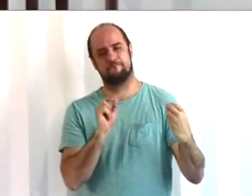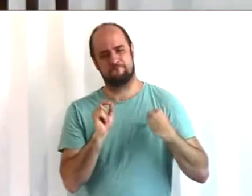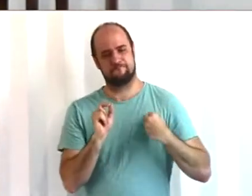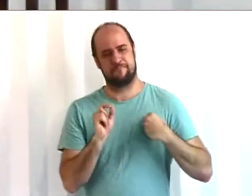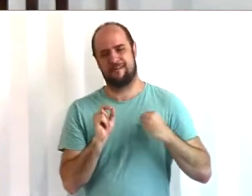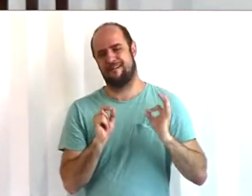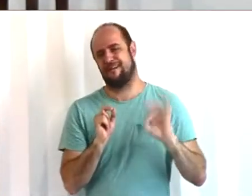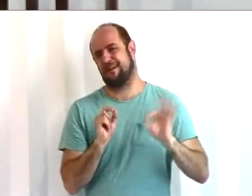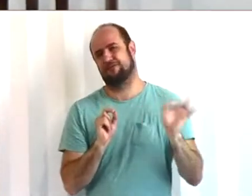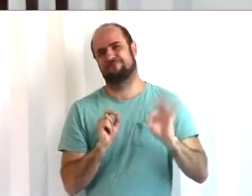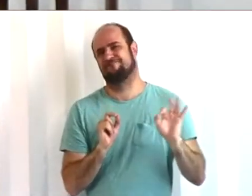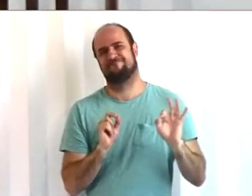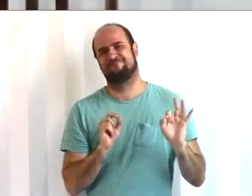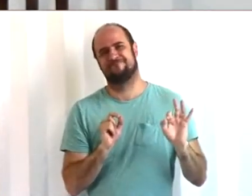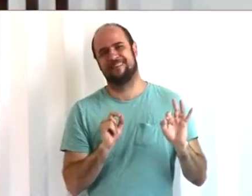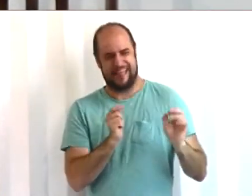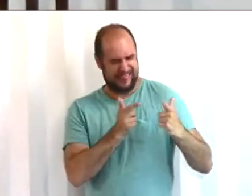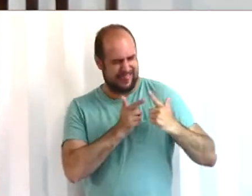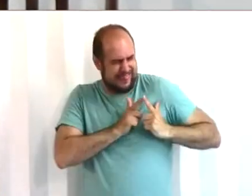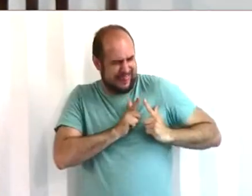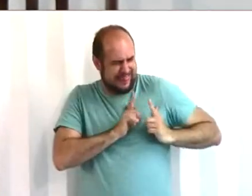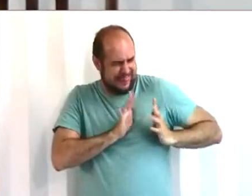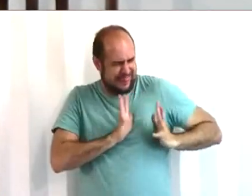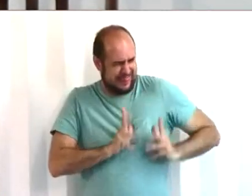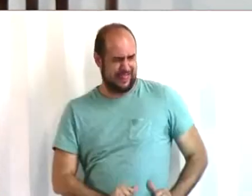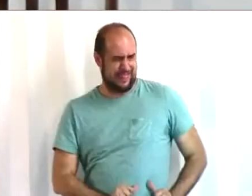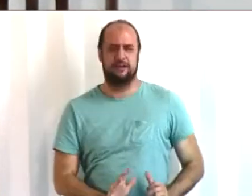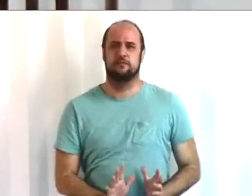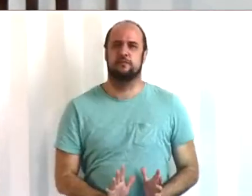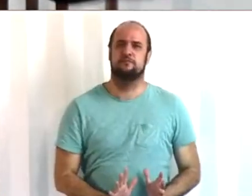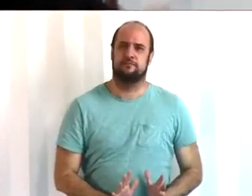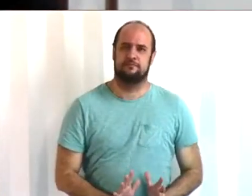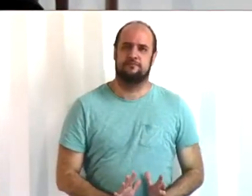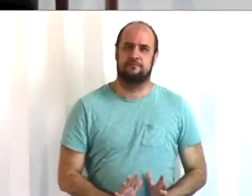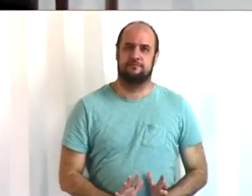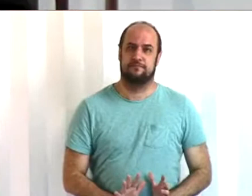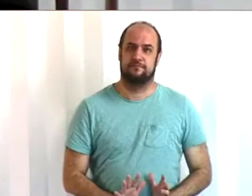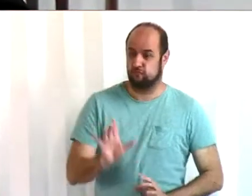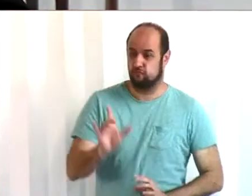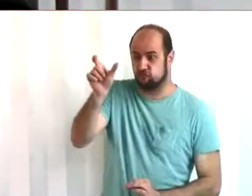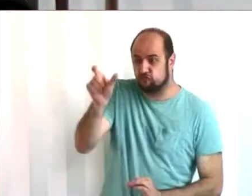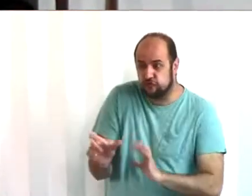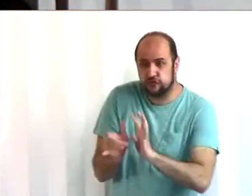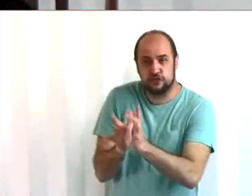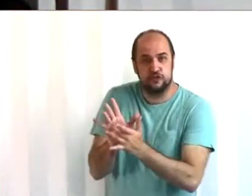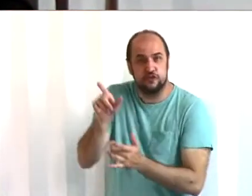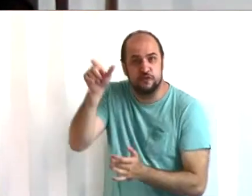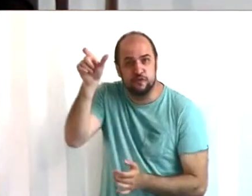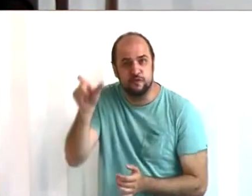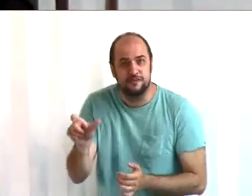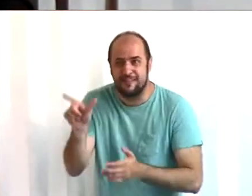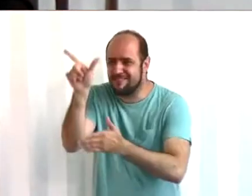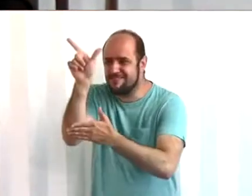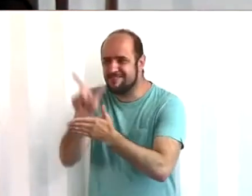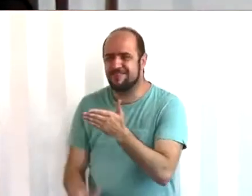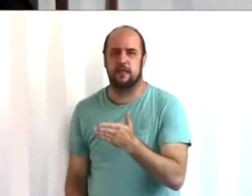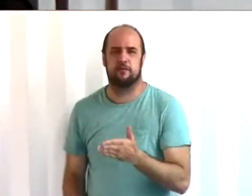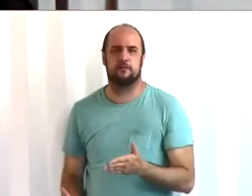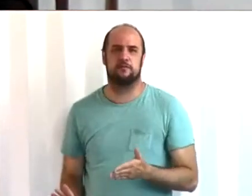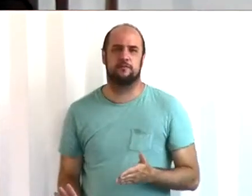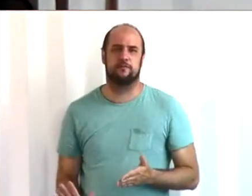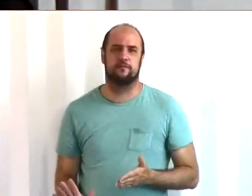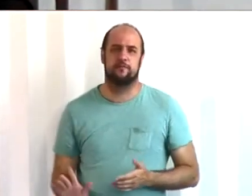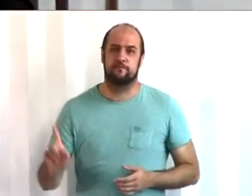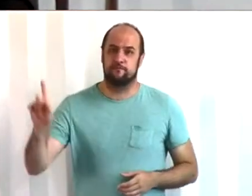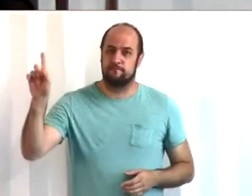O não procurado pelos não cristãos e também o não procurado pelos cristãos veio